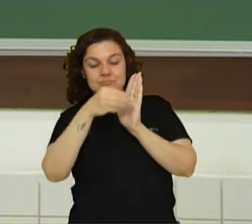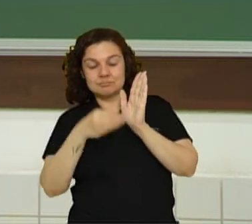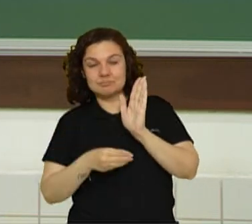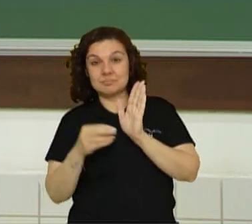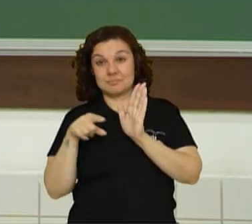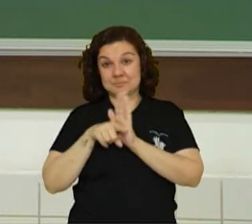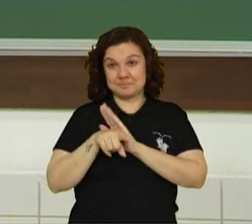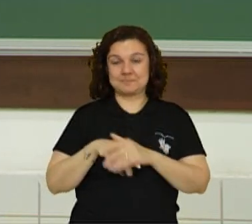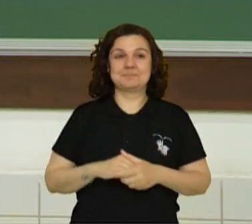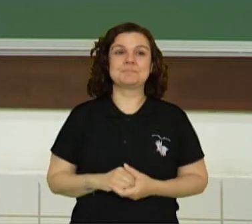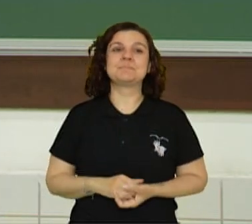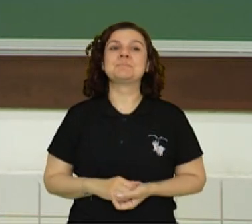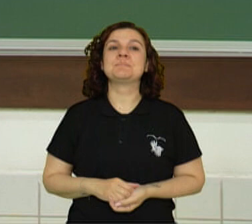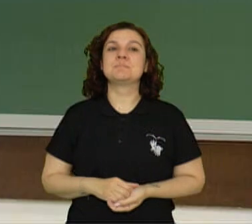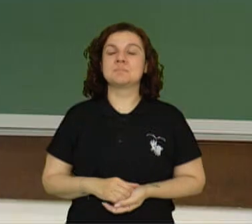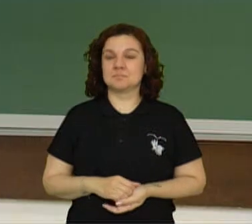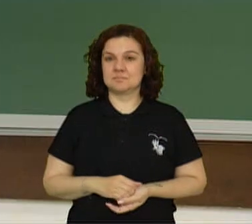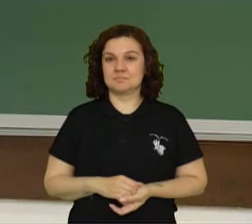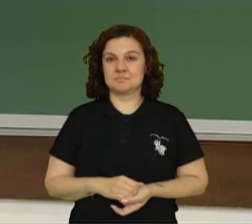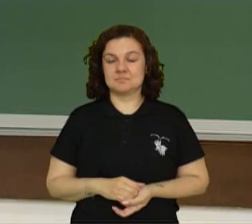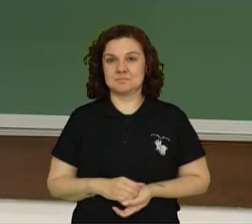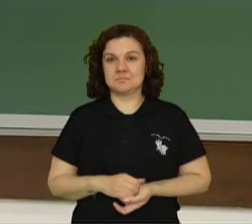desse quizinho.